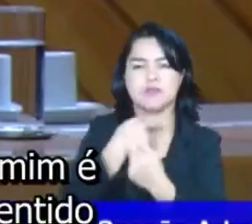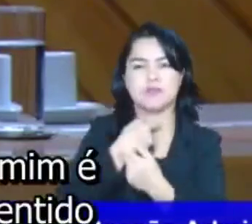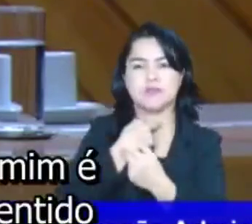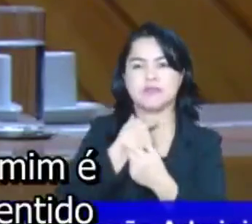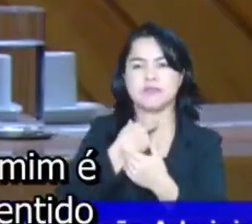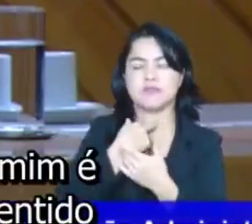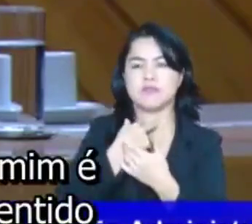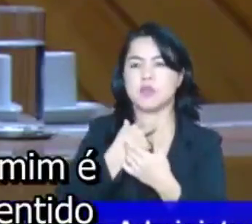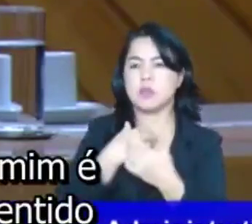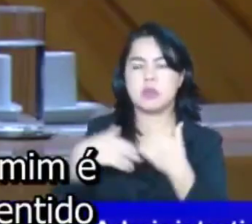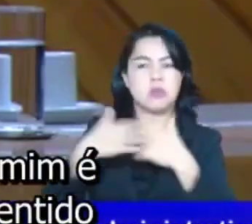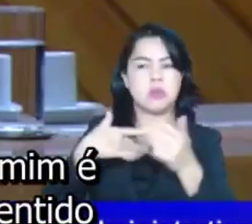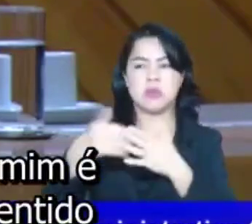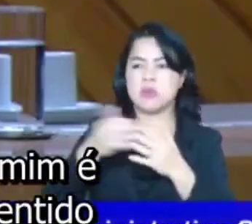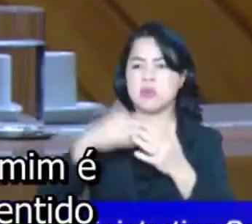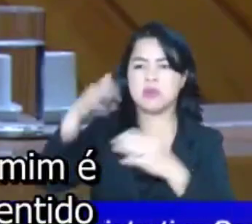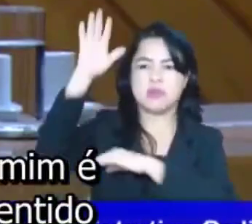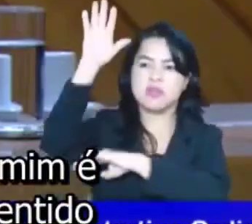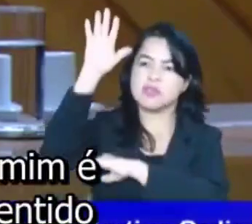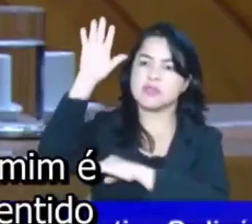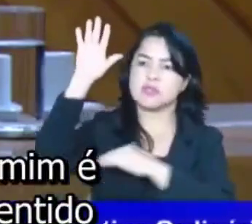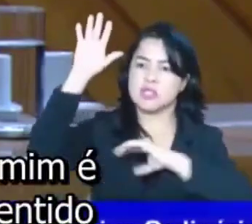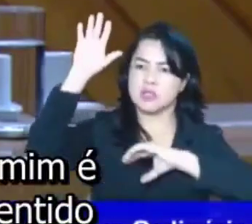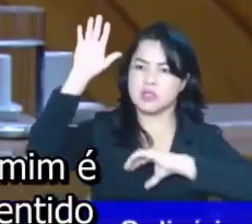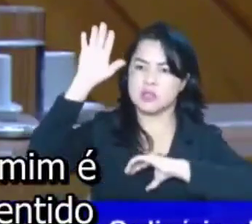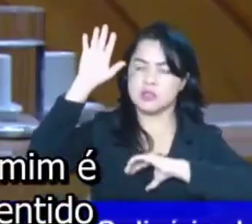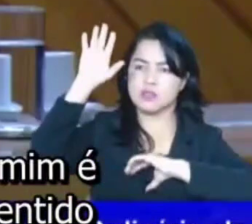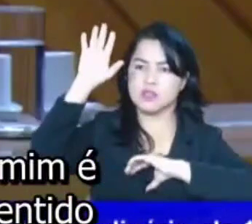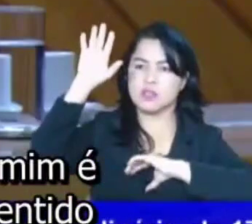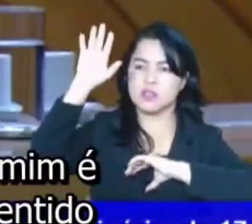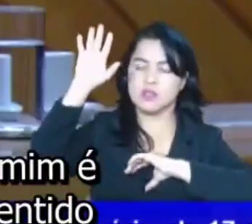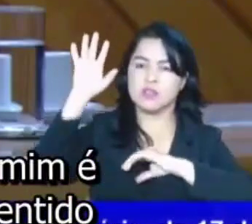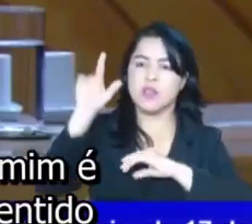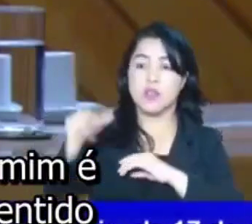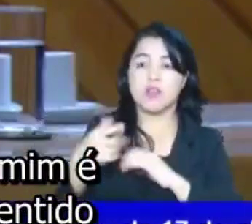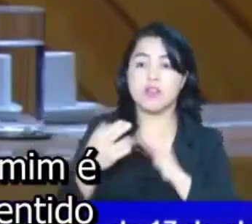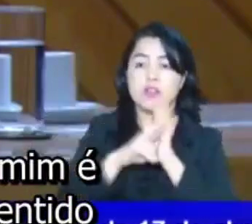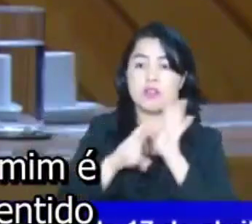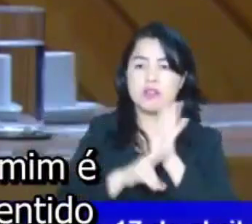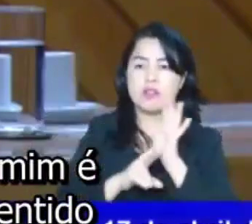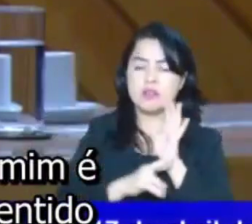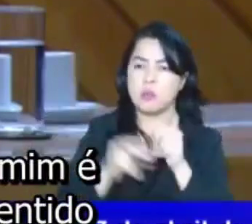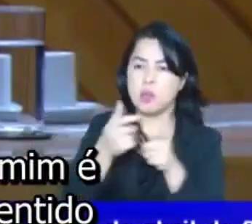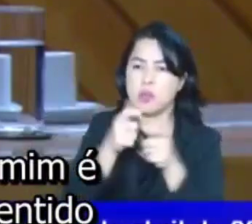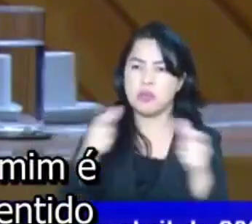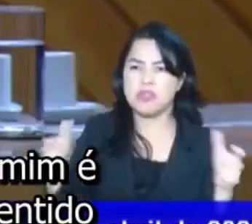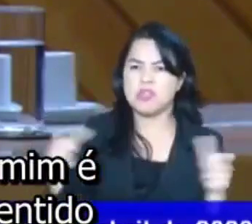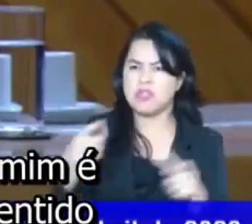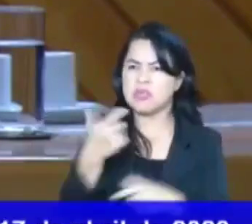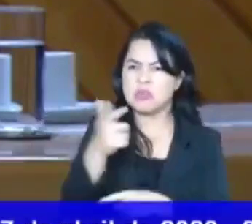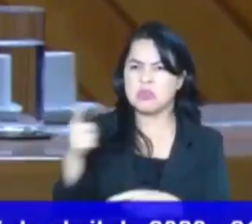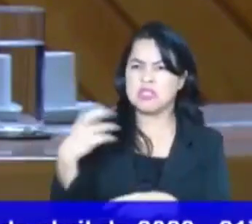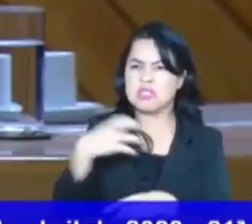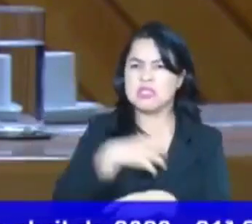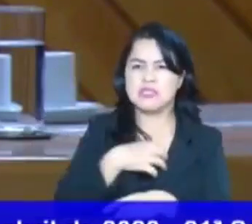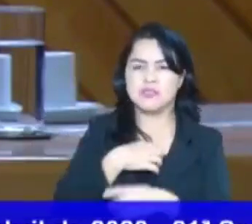com qualquer candidato num determinado pleito, para mim é uma regra extremamente abrangente, sem nenhum